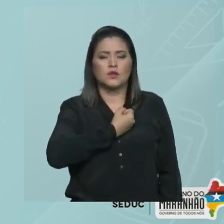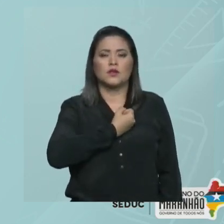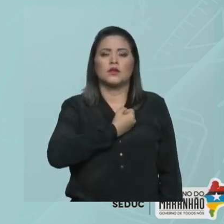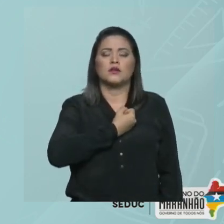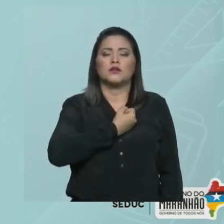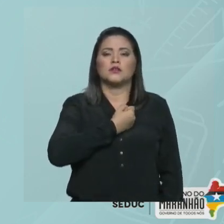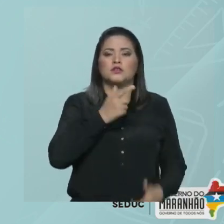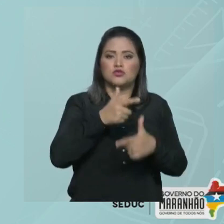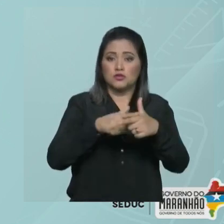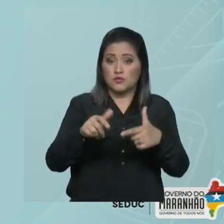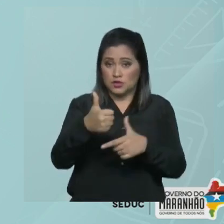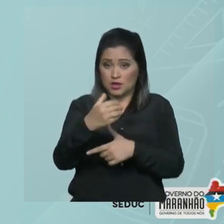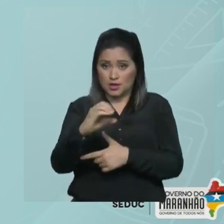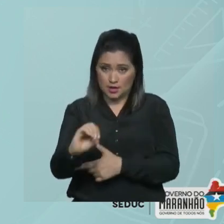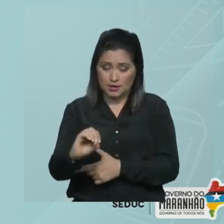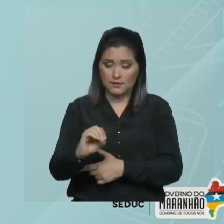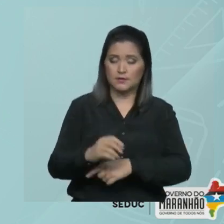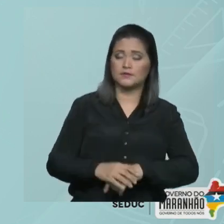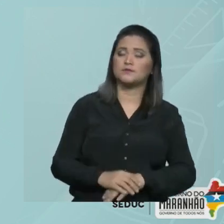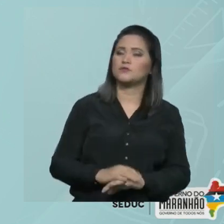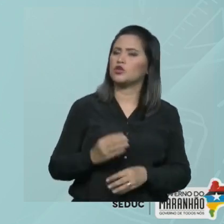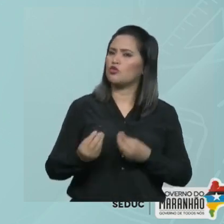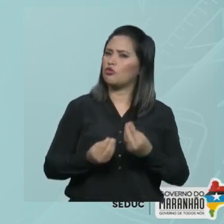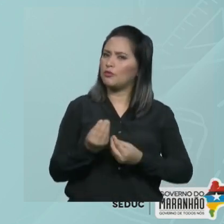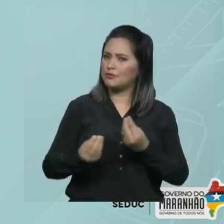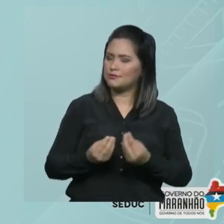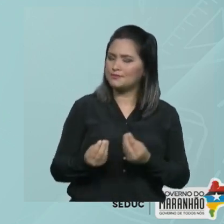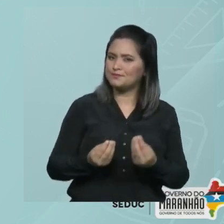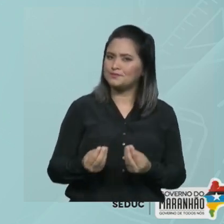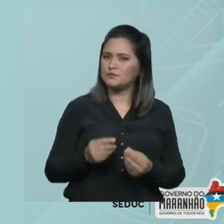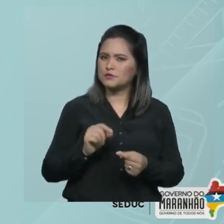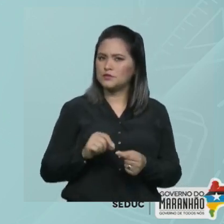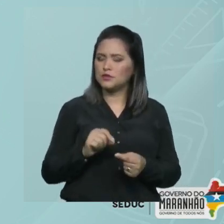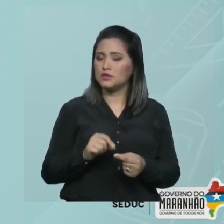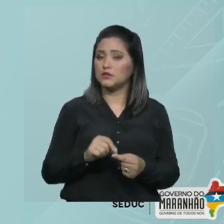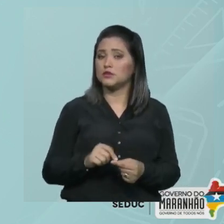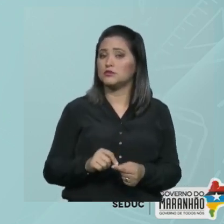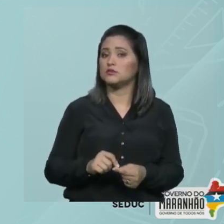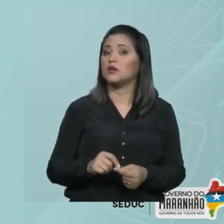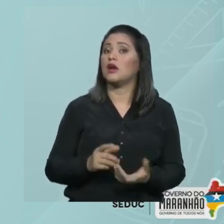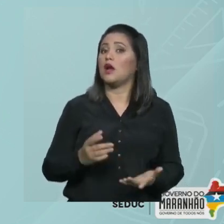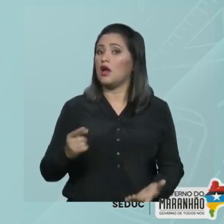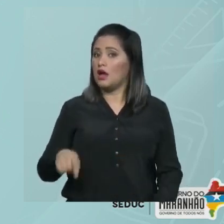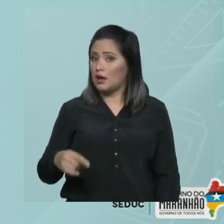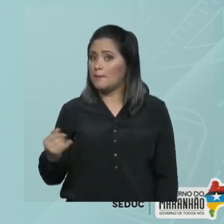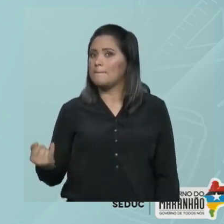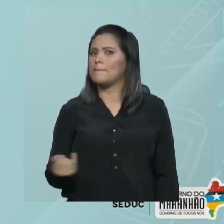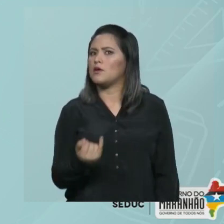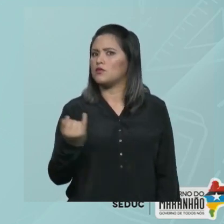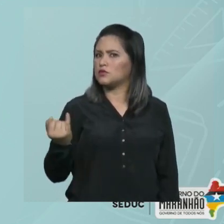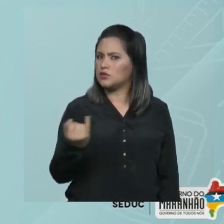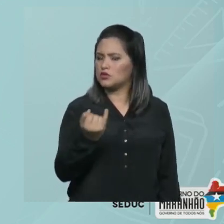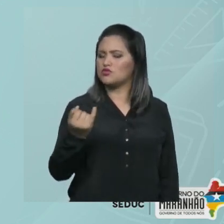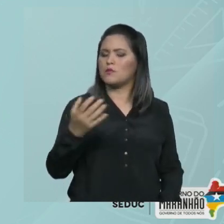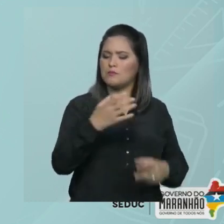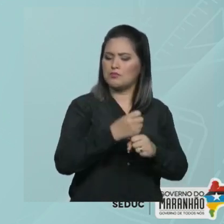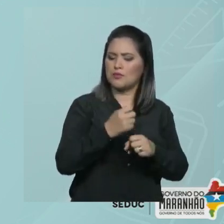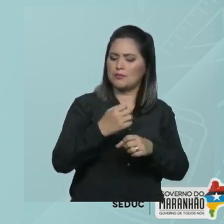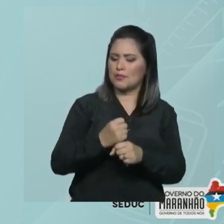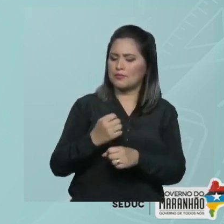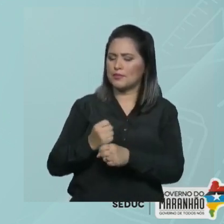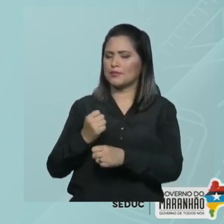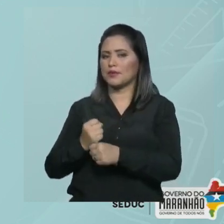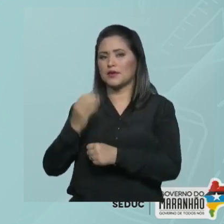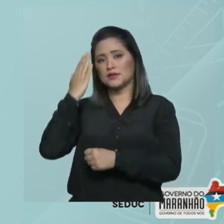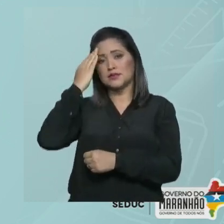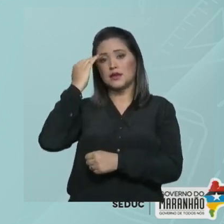antemão, já adianto para vocês que isso é super importante na hora dos cálculos. Saber transformar porcentagem